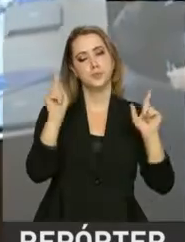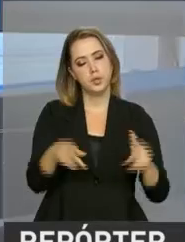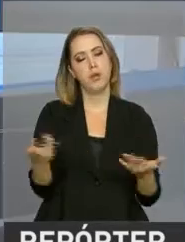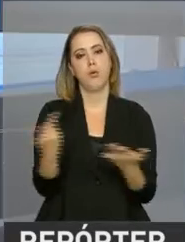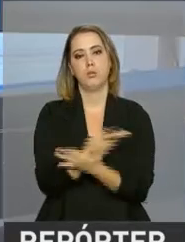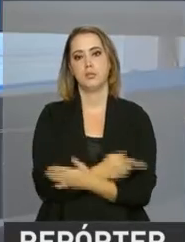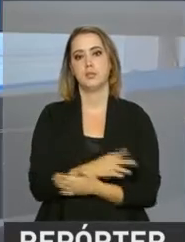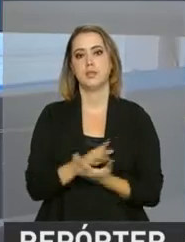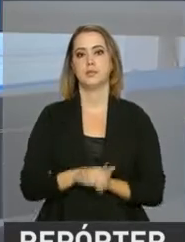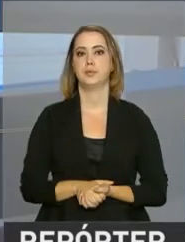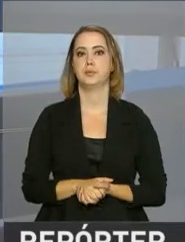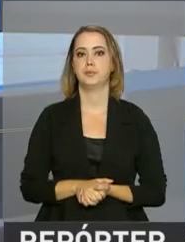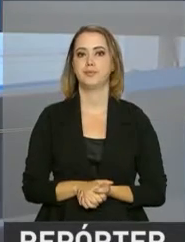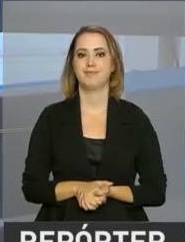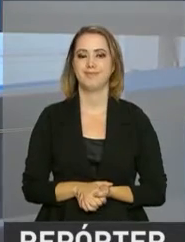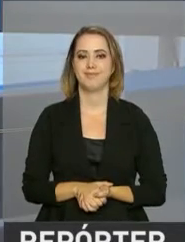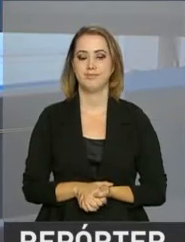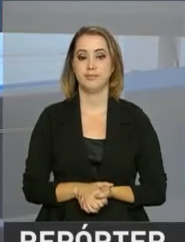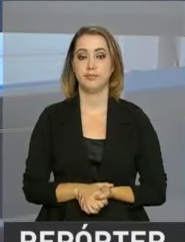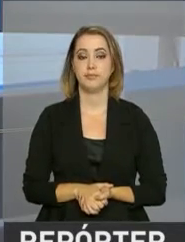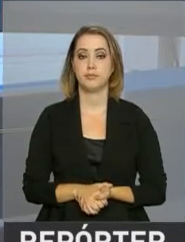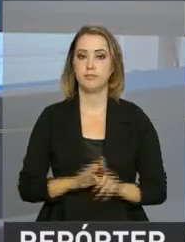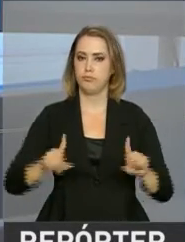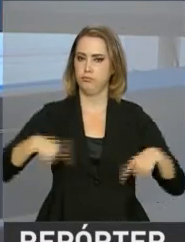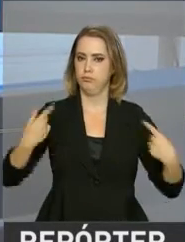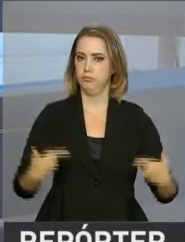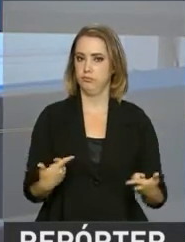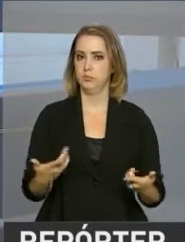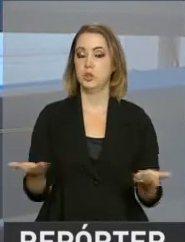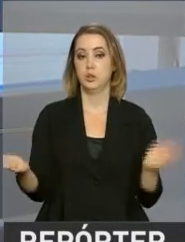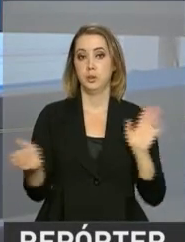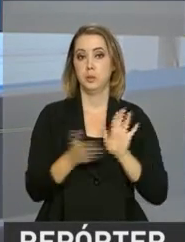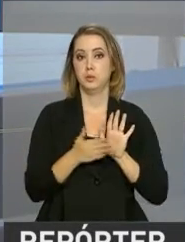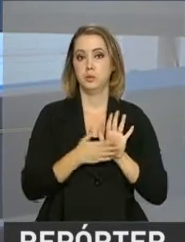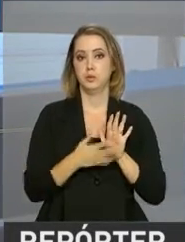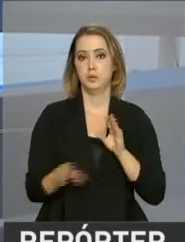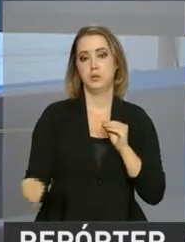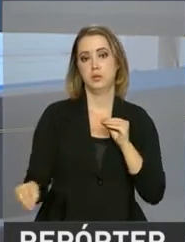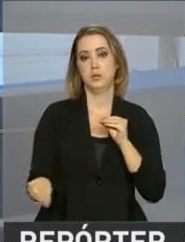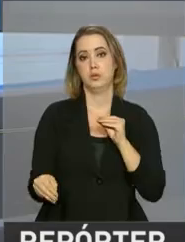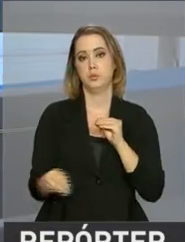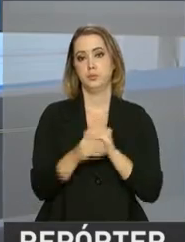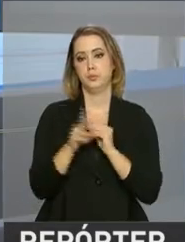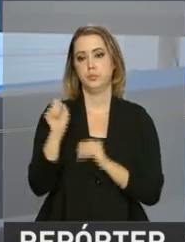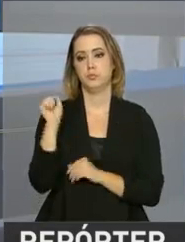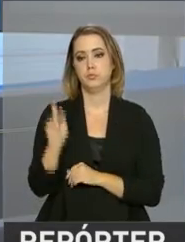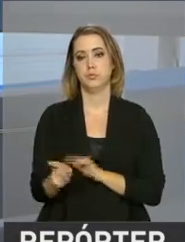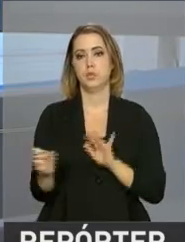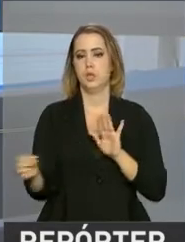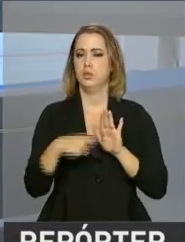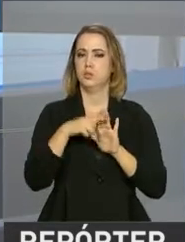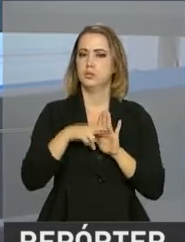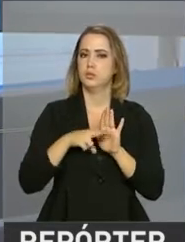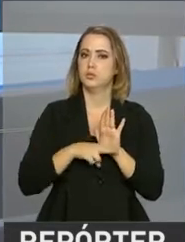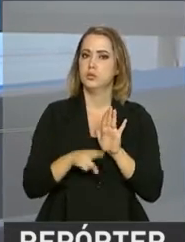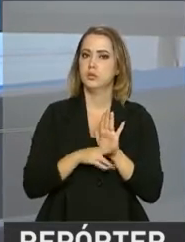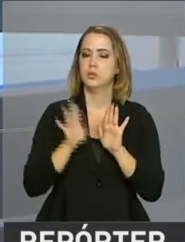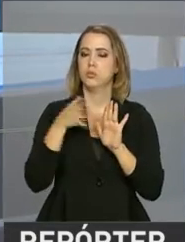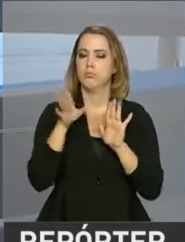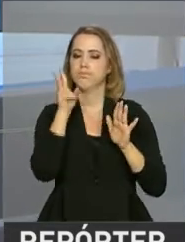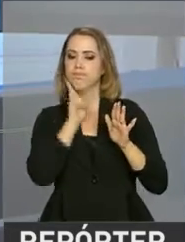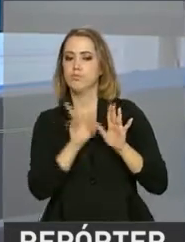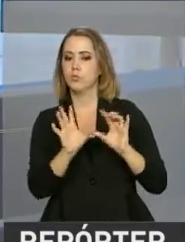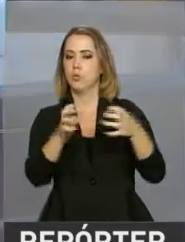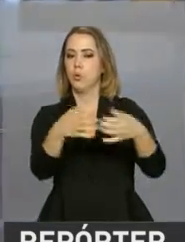emergirão. A proposta de reforma da Previdência já está sendo analisada pela Comissão de Constituição e Justiça da